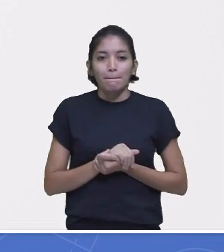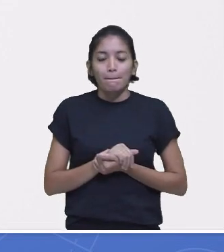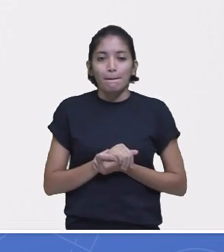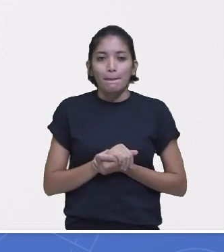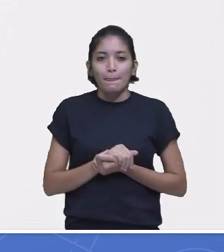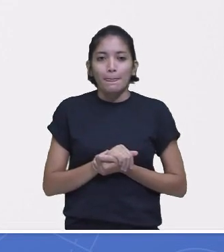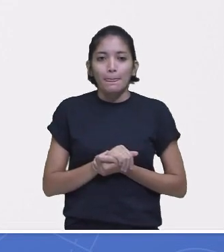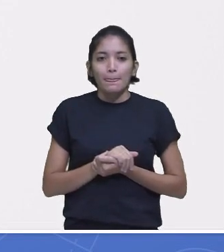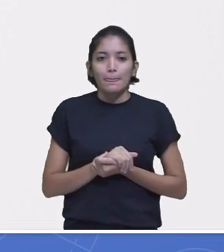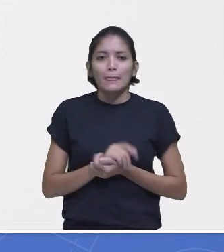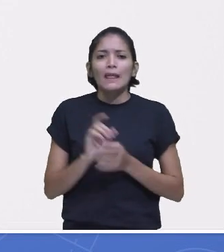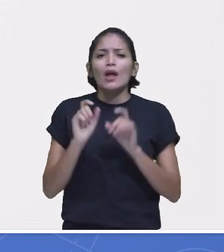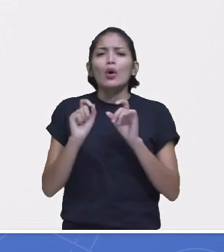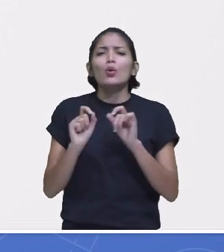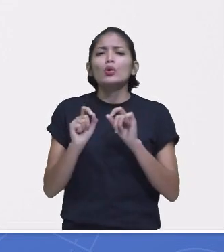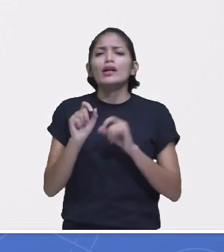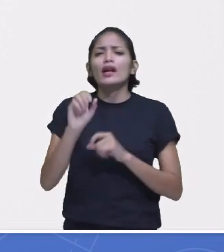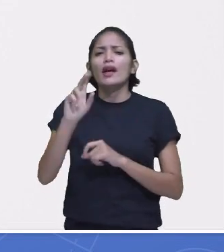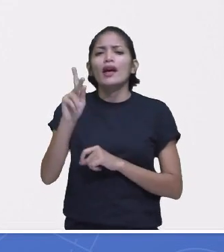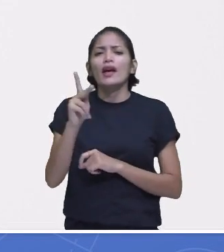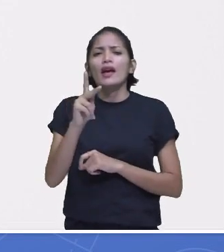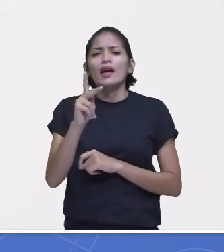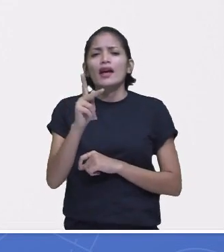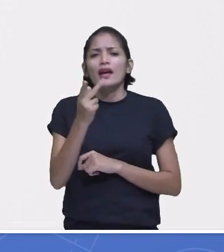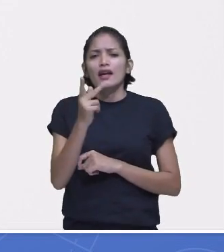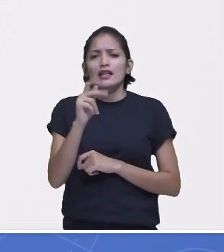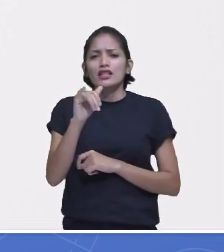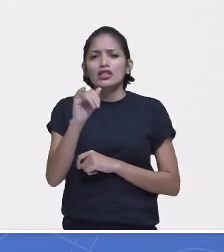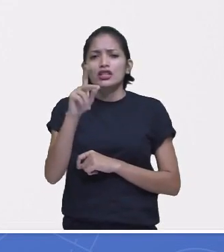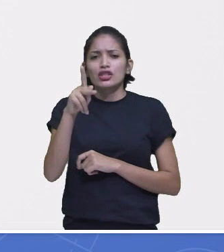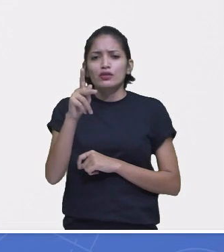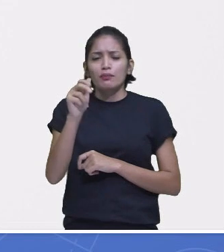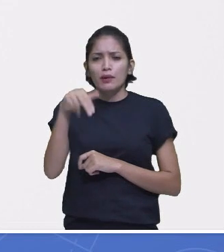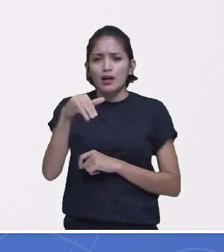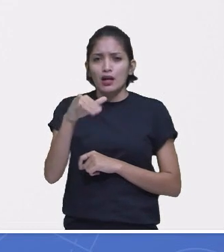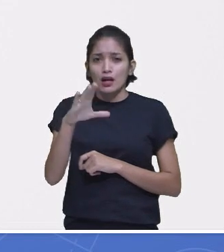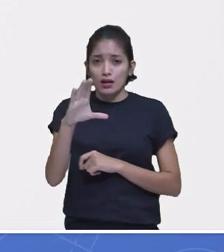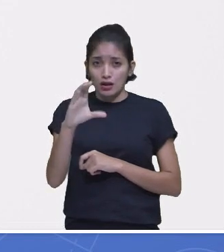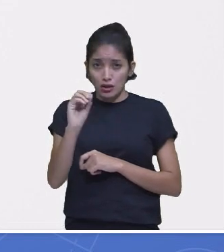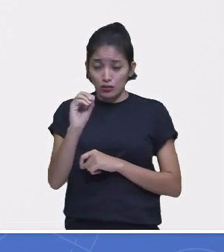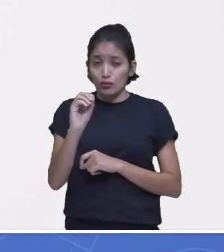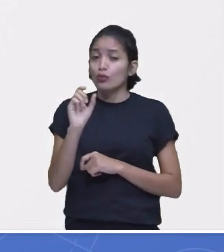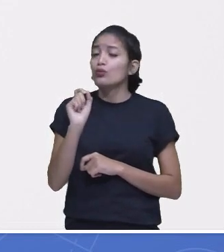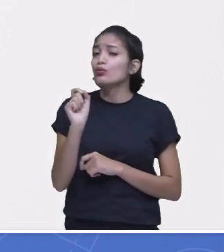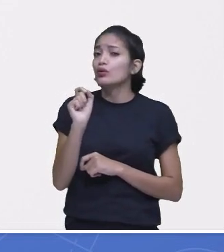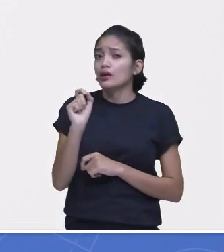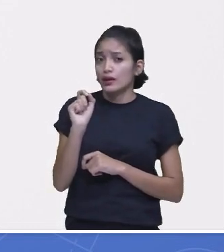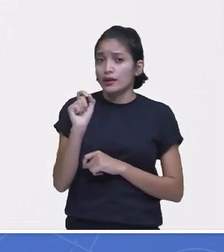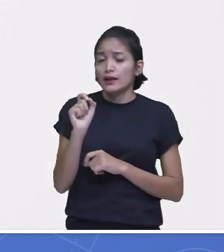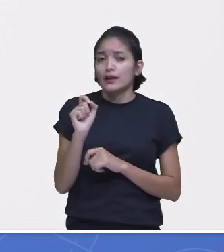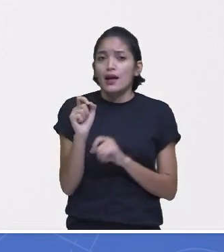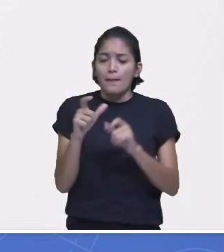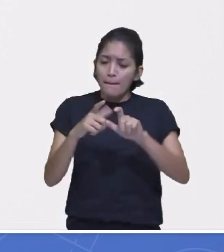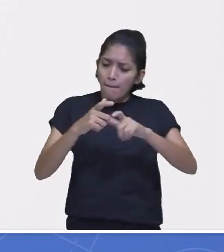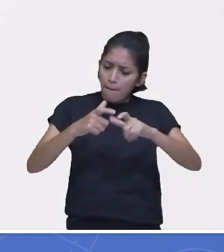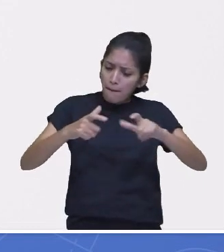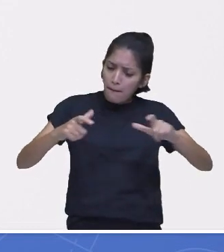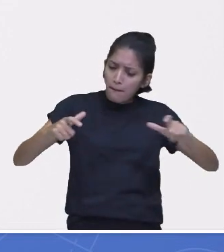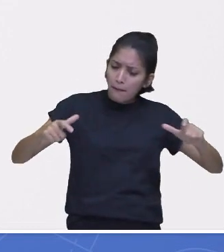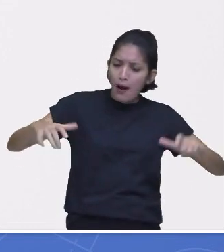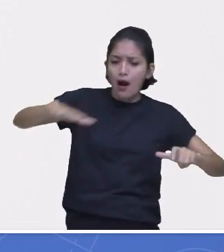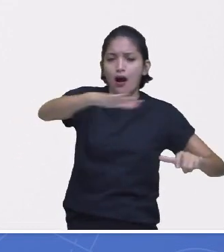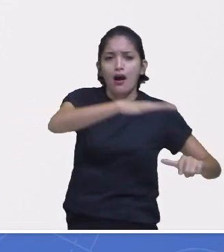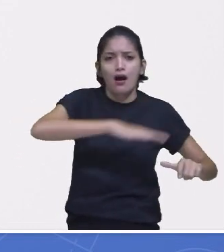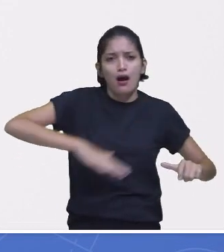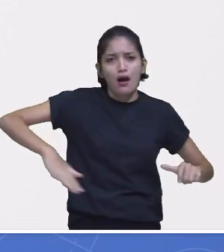Bom, o que é hispânico? Uma pergunta. A palavra hispânico, ela concerne, ela abrange todos os países